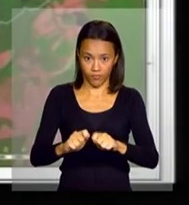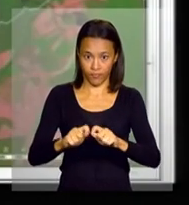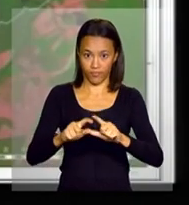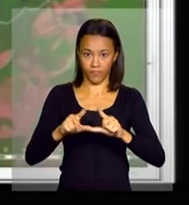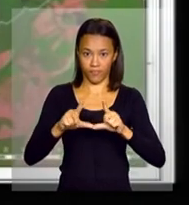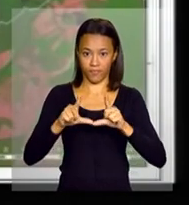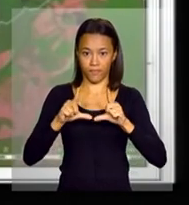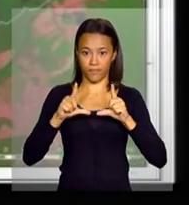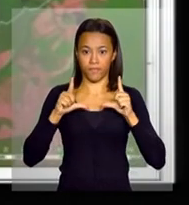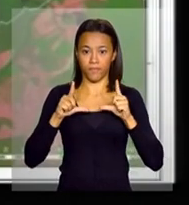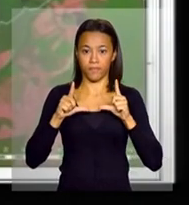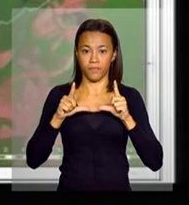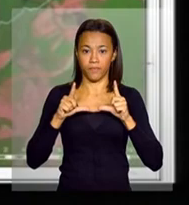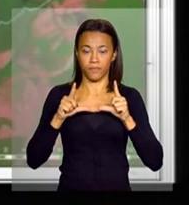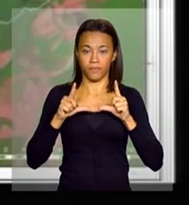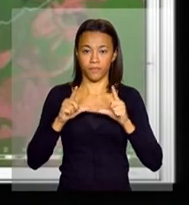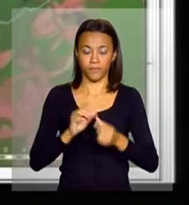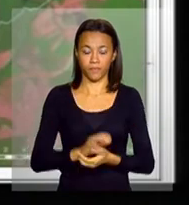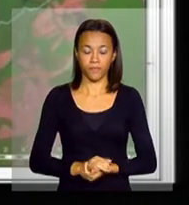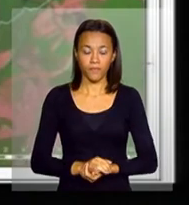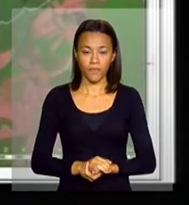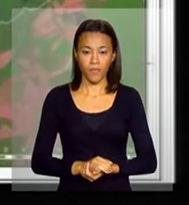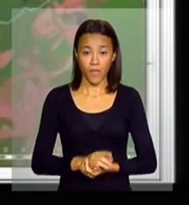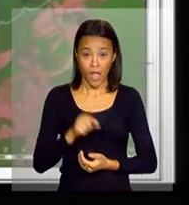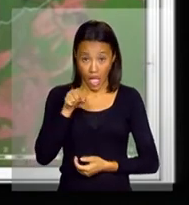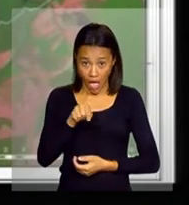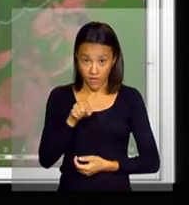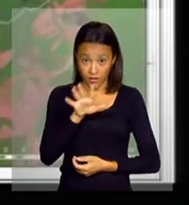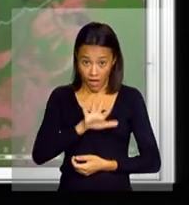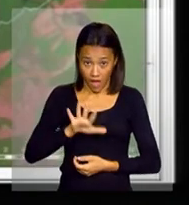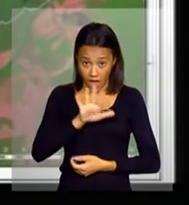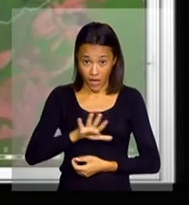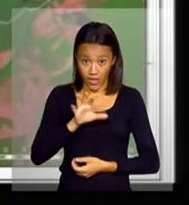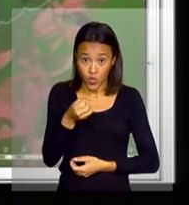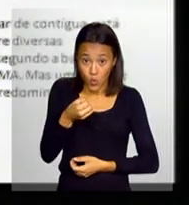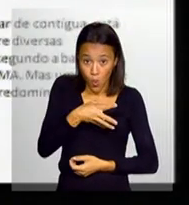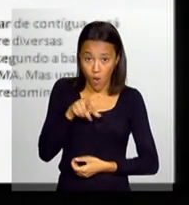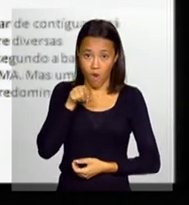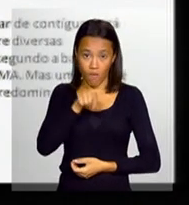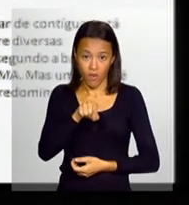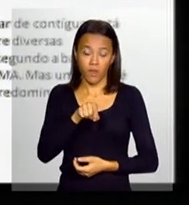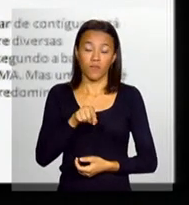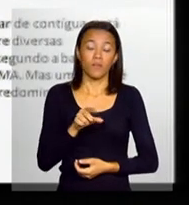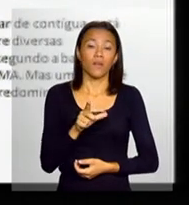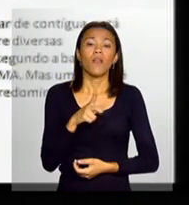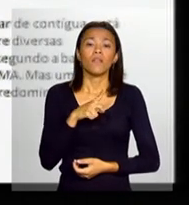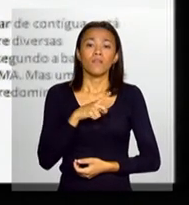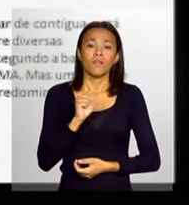uma ampliação, essa grande área nova aqui,